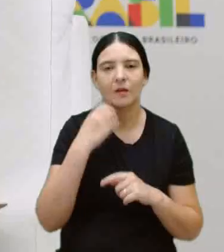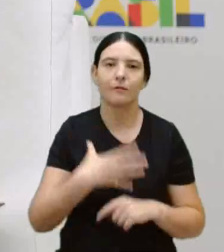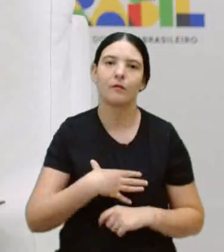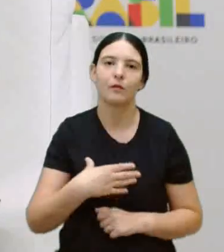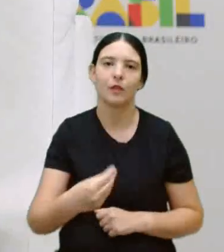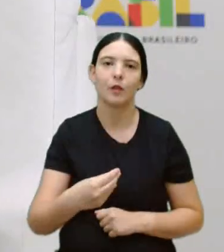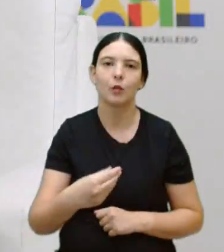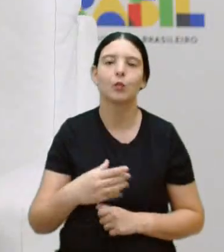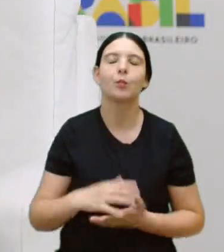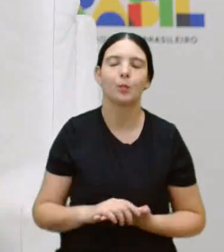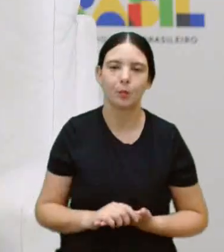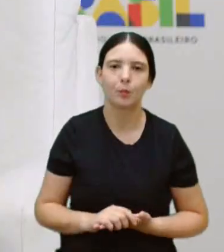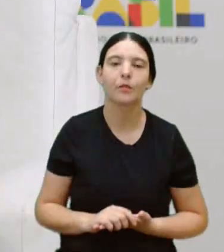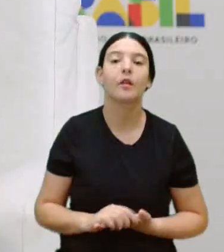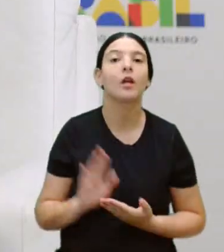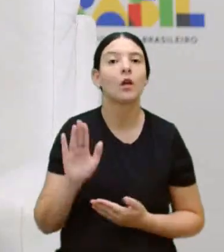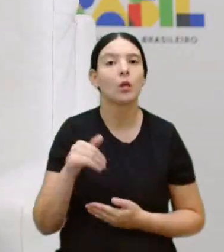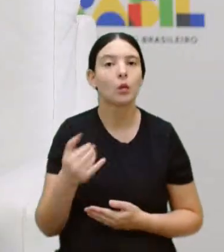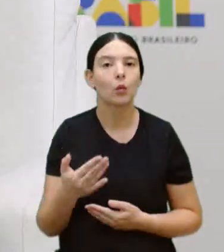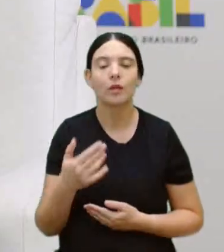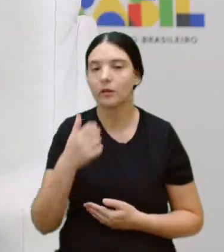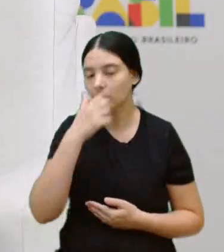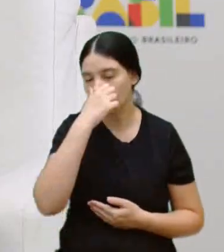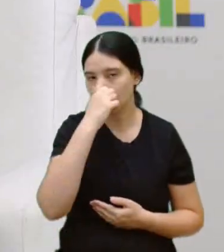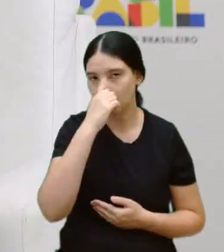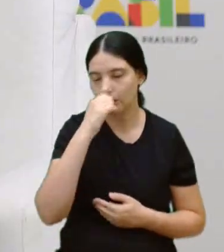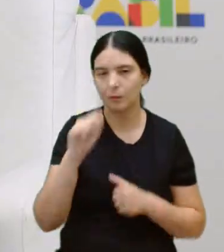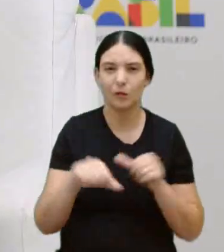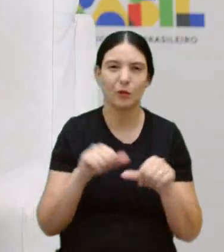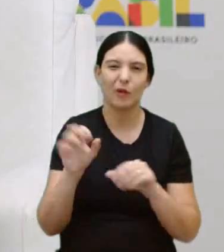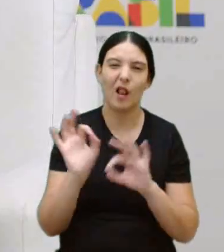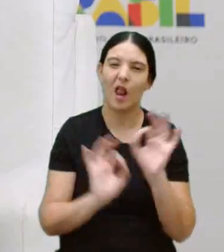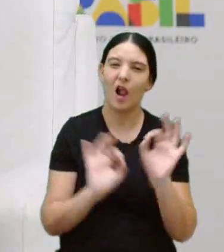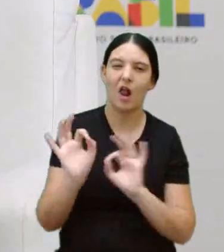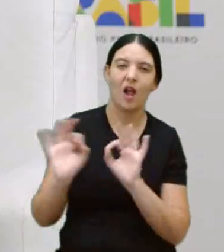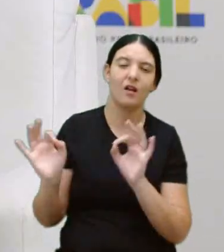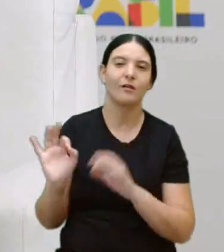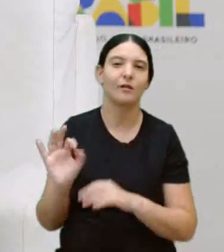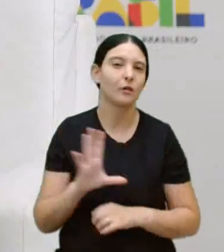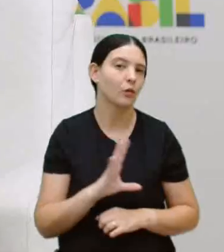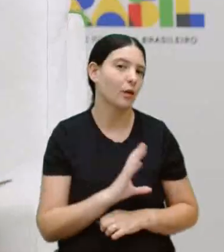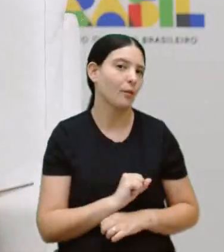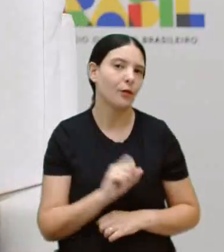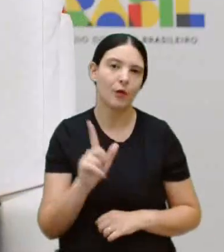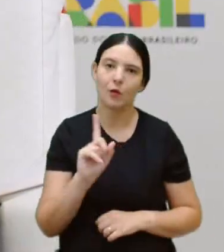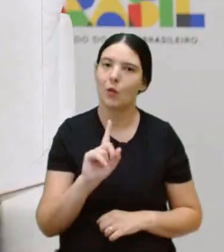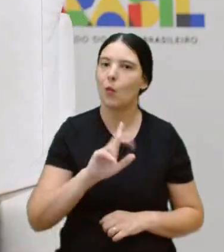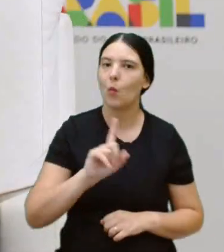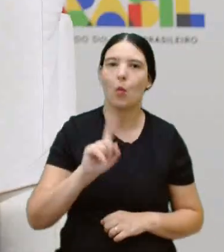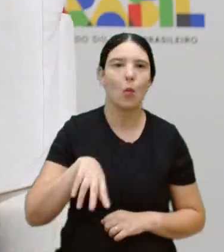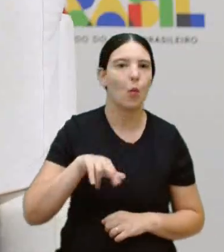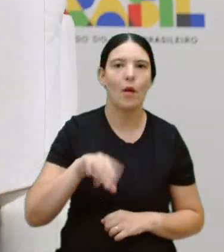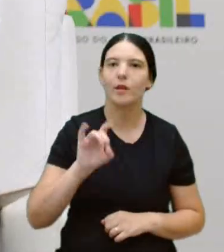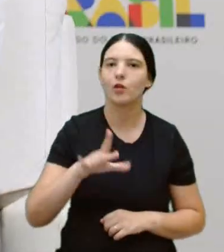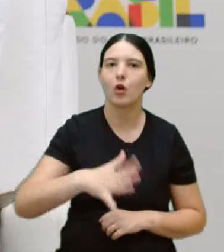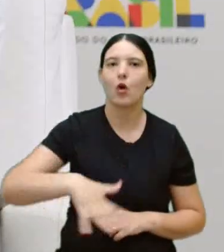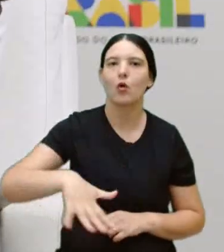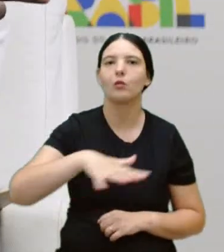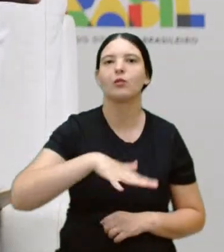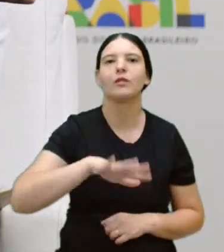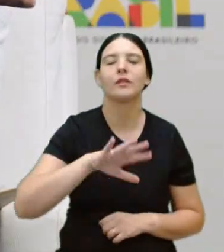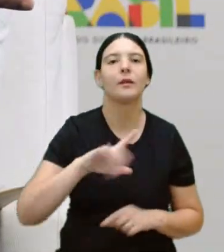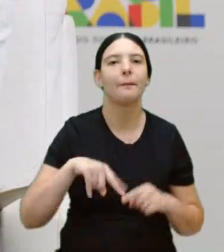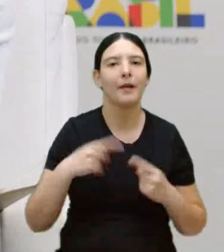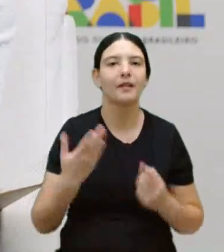né? Quando isso está deslocado, eu desorganizo. O amor não é só nesse território da conjugalidade. O amor está na